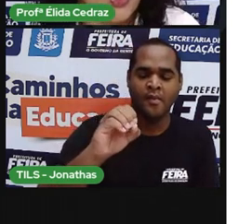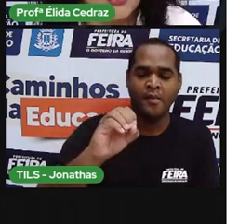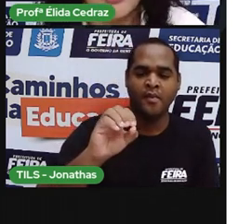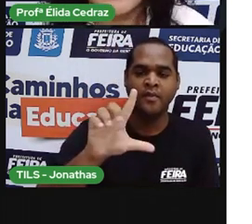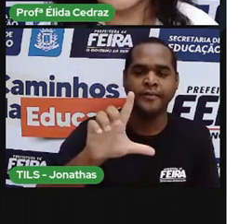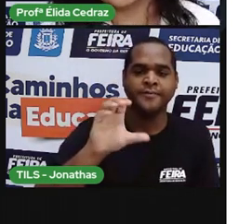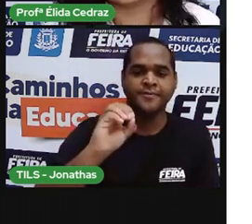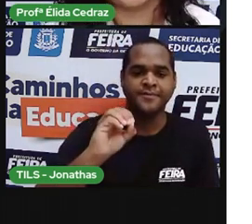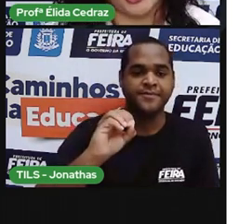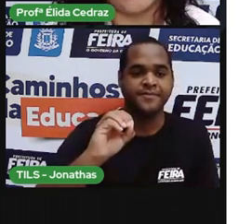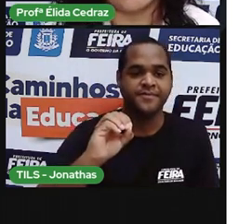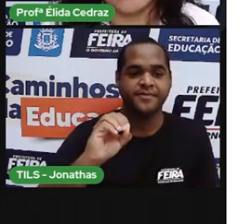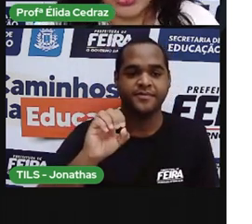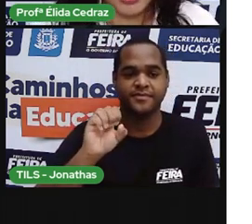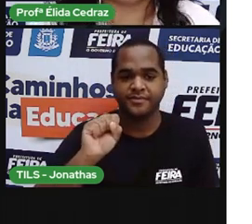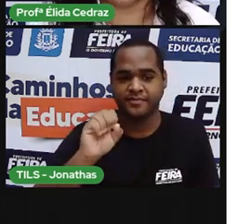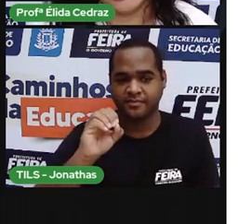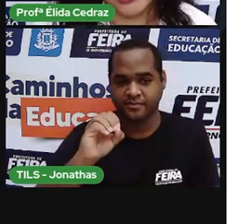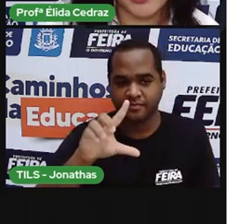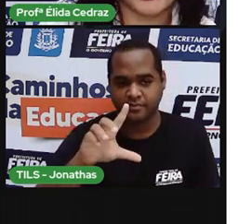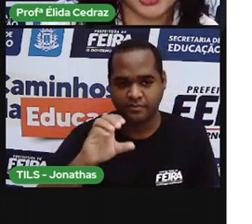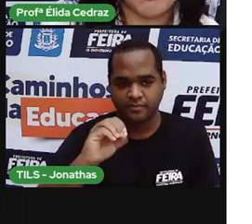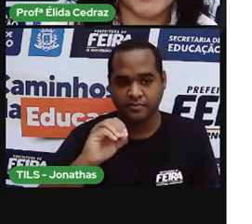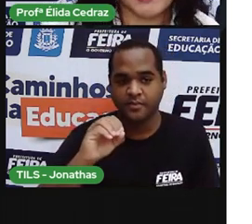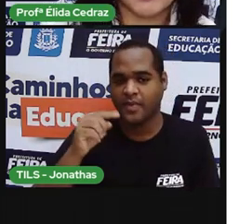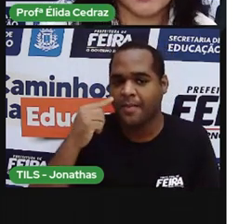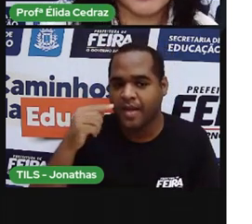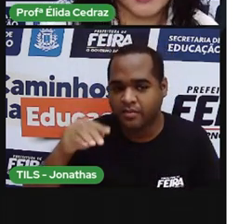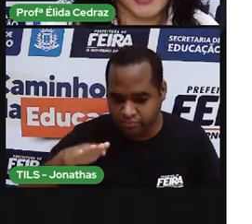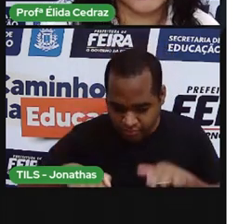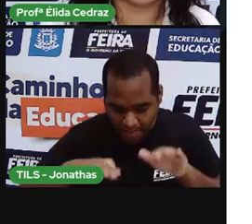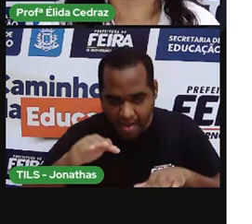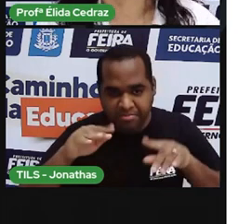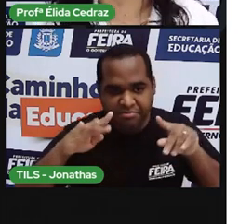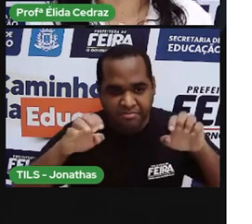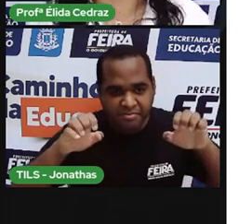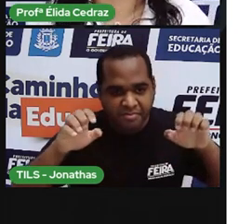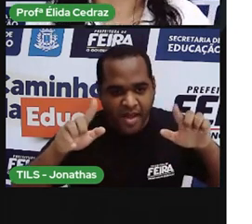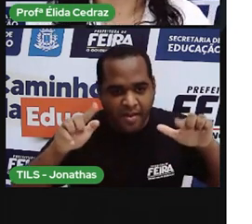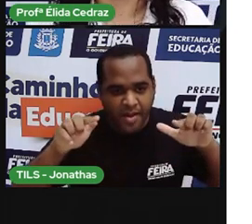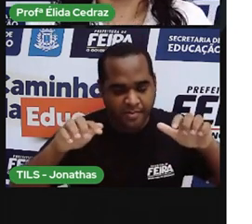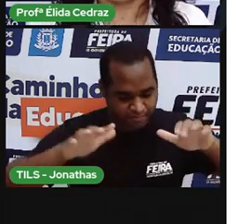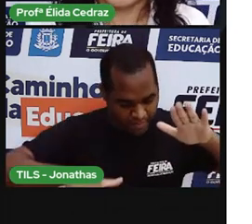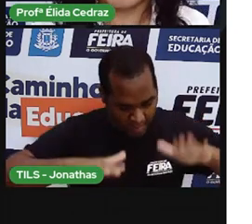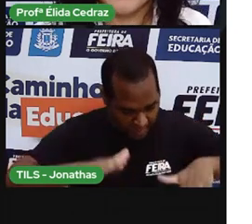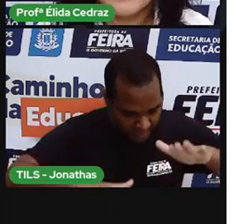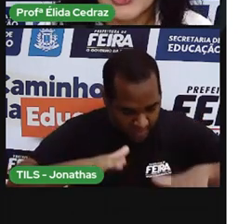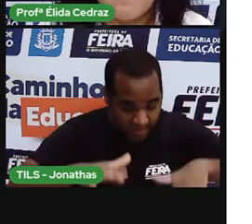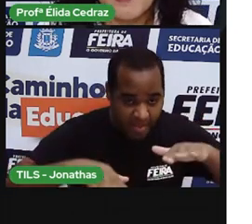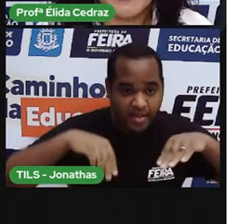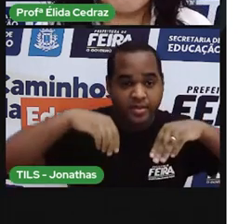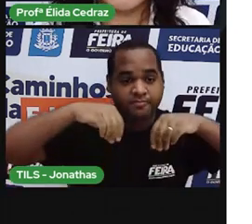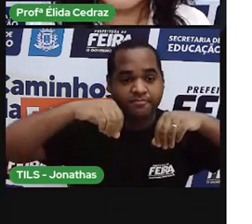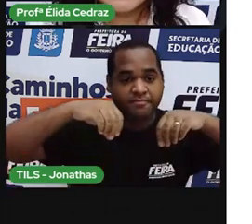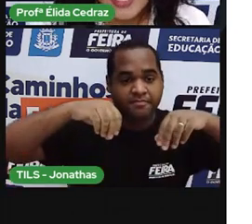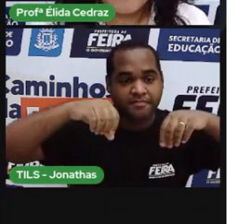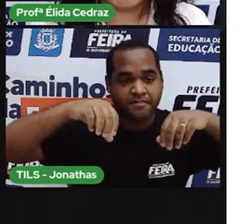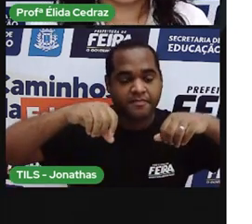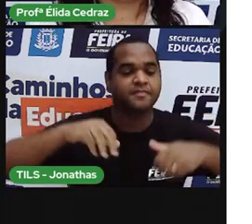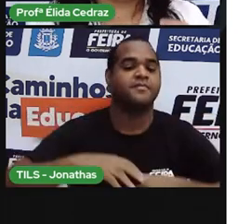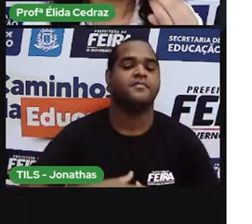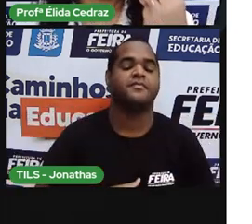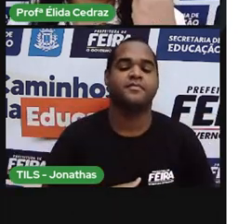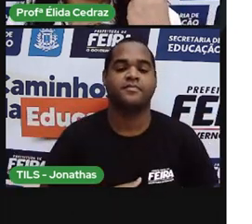Solo. É solo. Solo, o som que a gente pisa, certo? Então, a partir da palavra